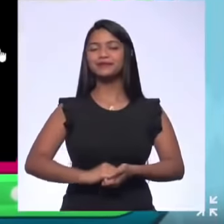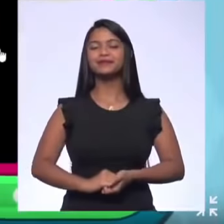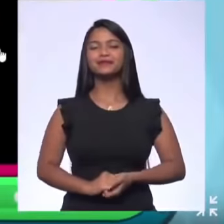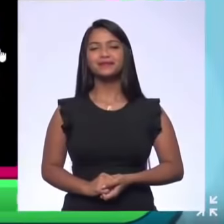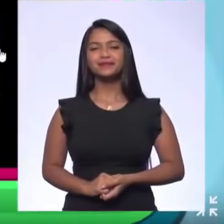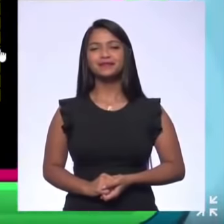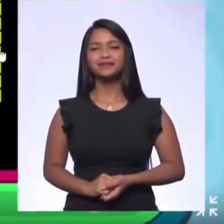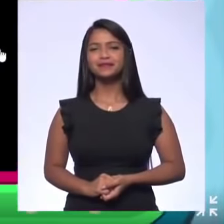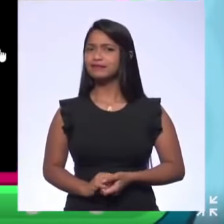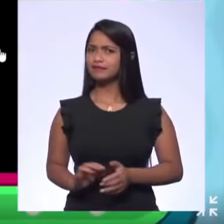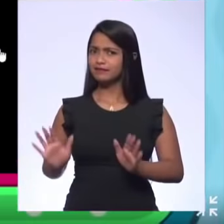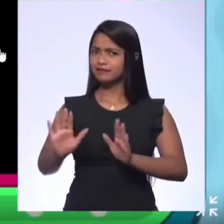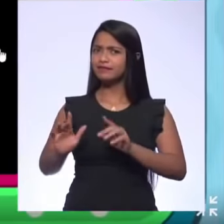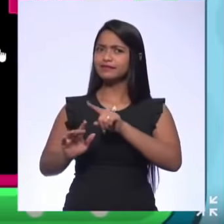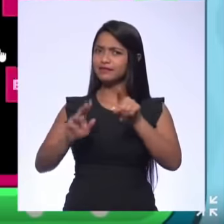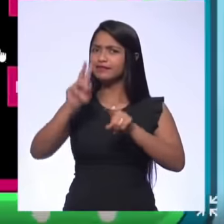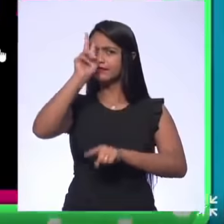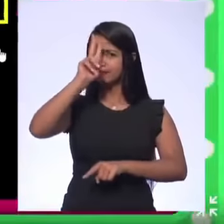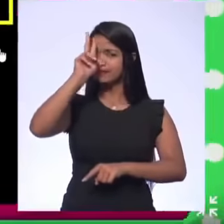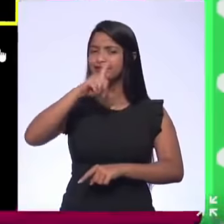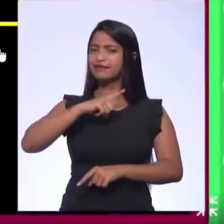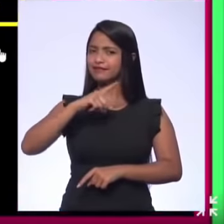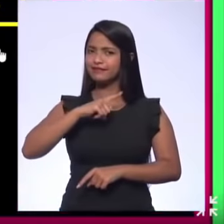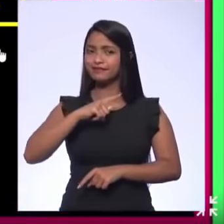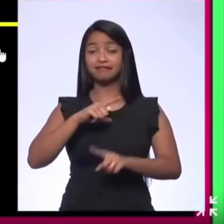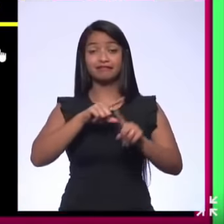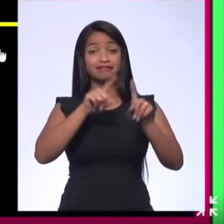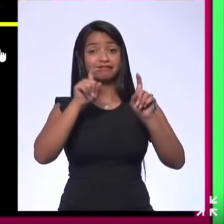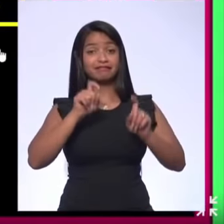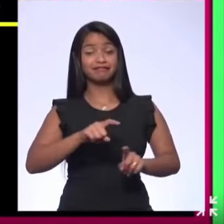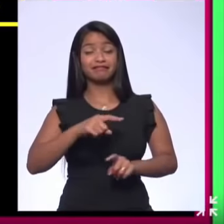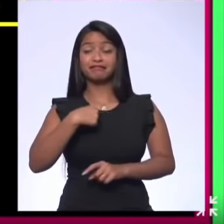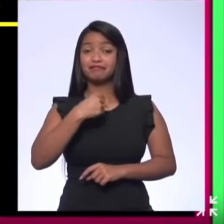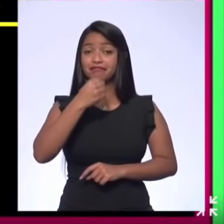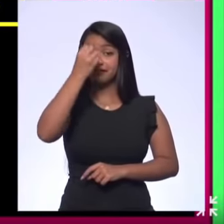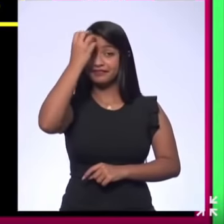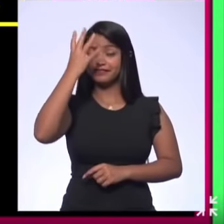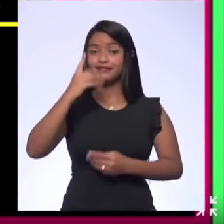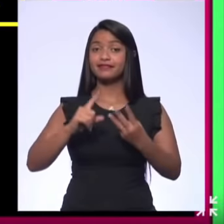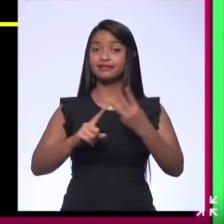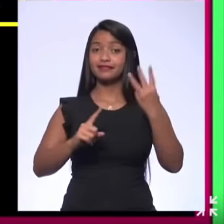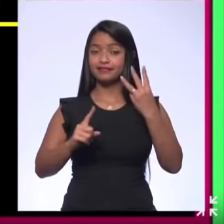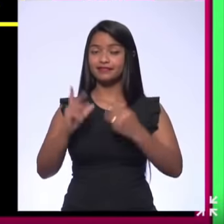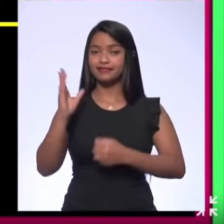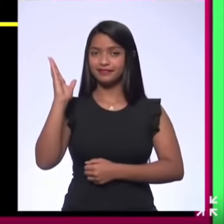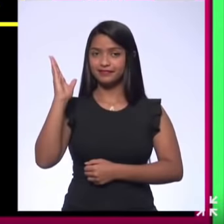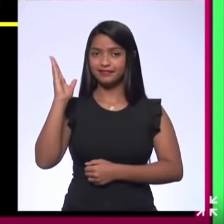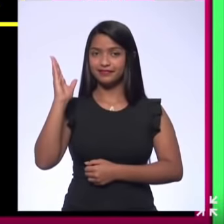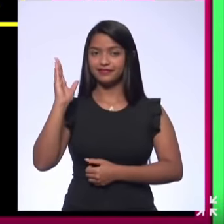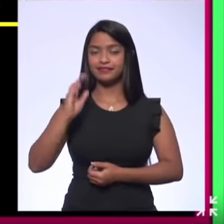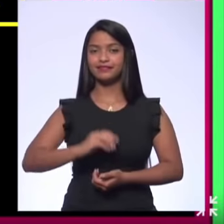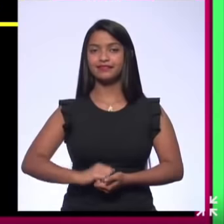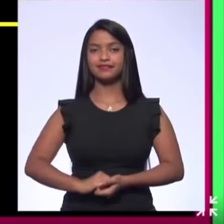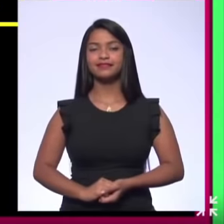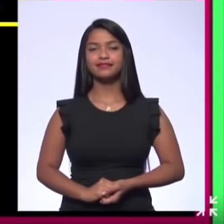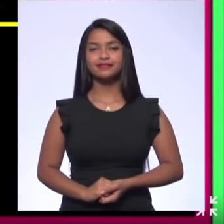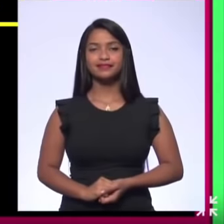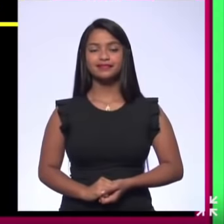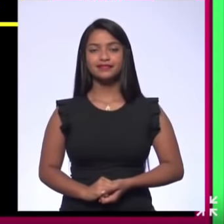hein? Não, eles lembram, Antônia. Será que eles lembram? Eu não lembraria. Vamos para a terceira. How many parts can the human body